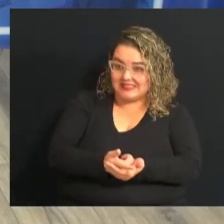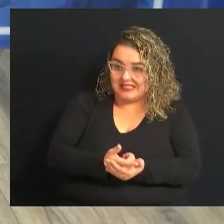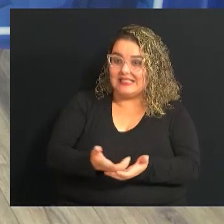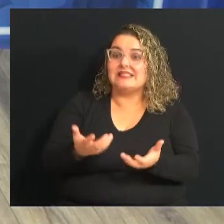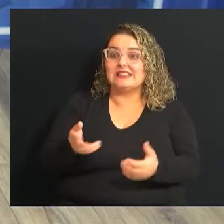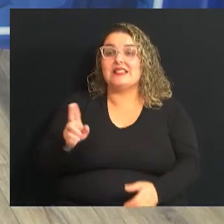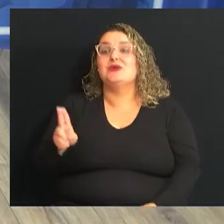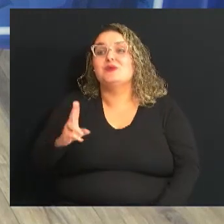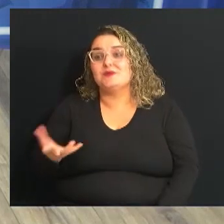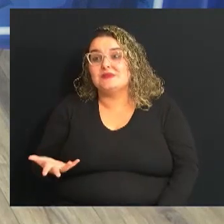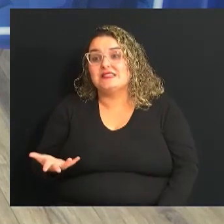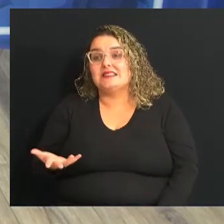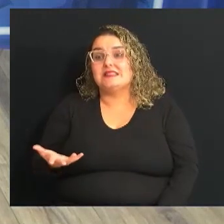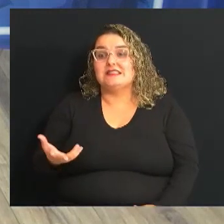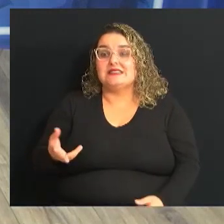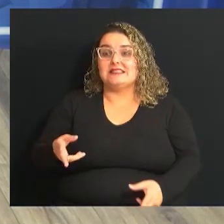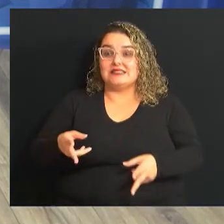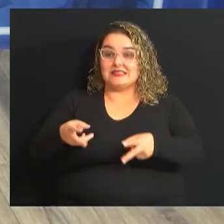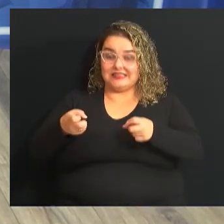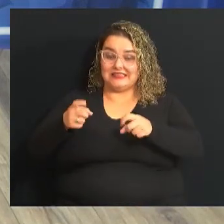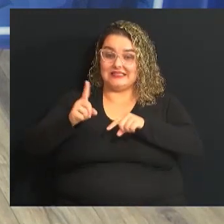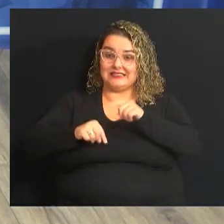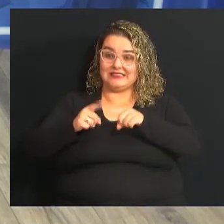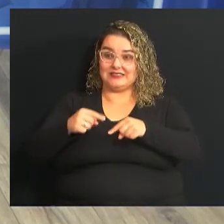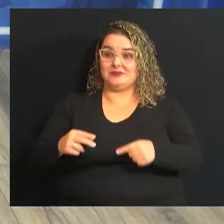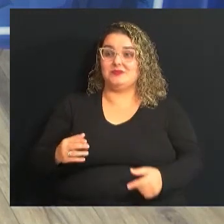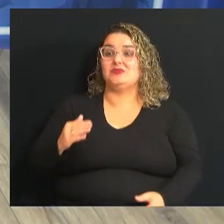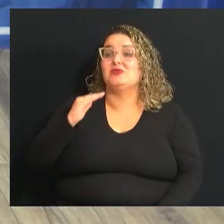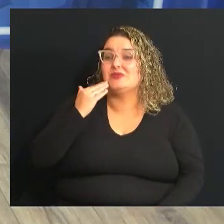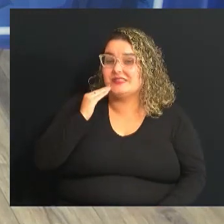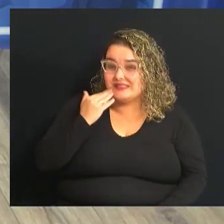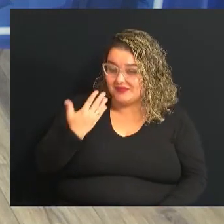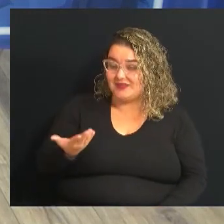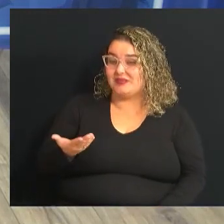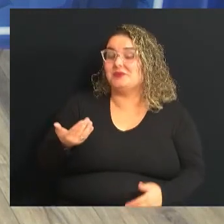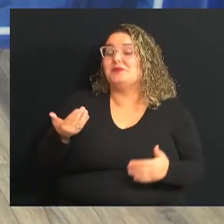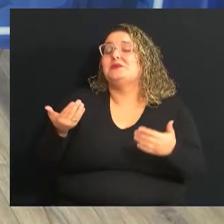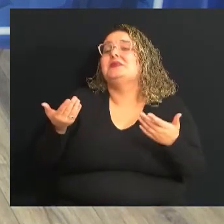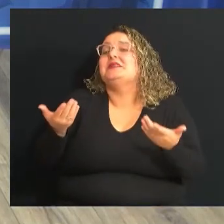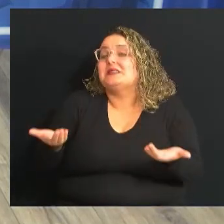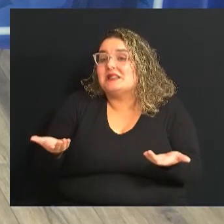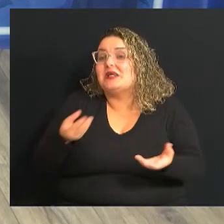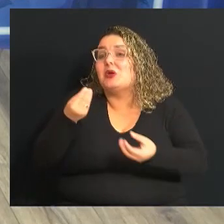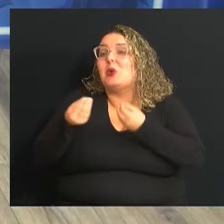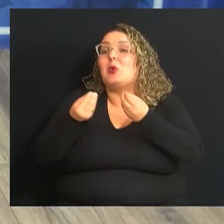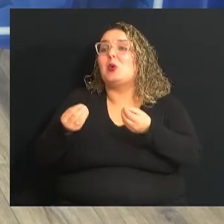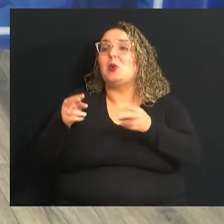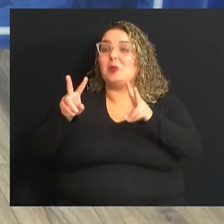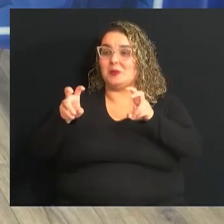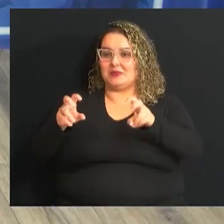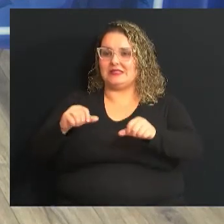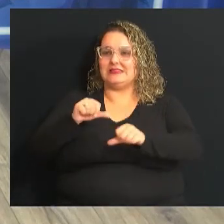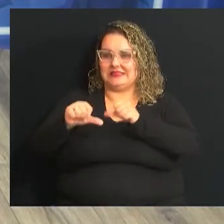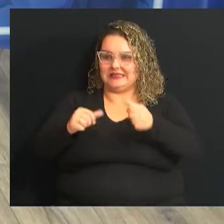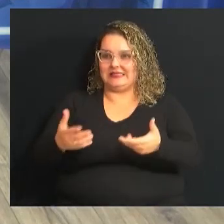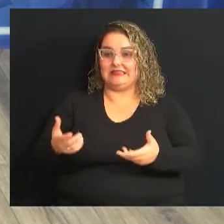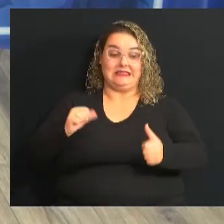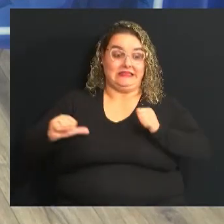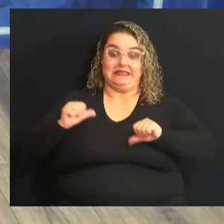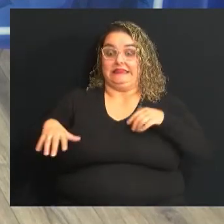é uma afronta ao Código do Consumidor, porque caracteriza-se como crime contra o consumidor. Então,